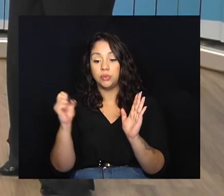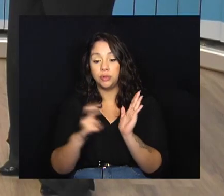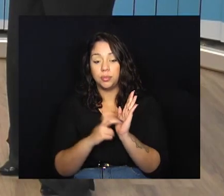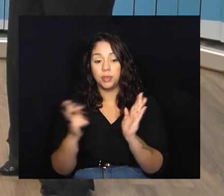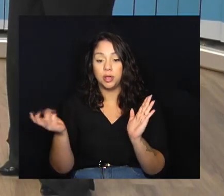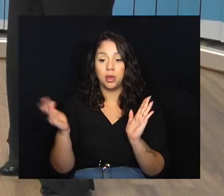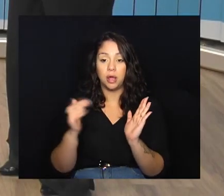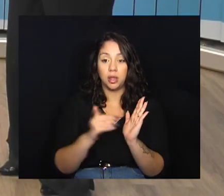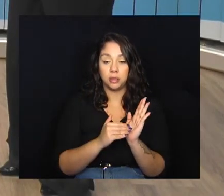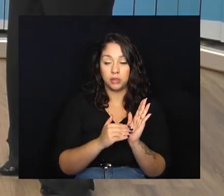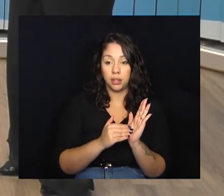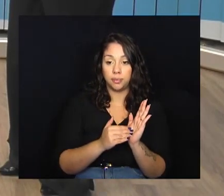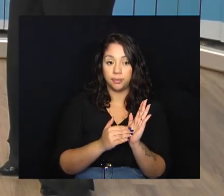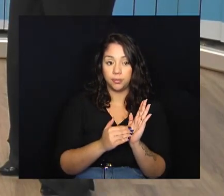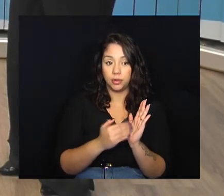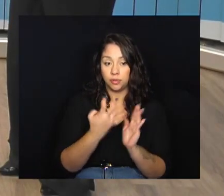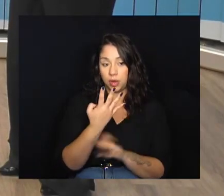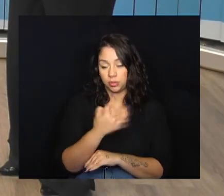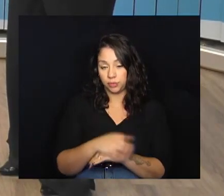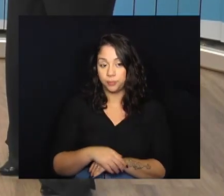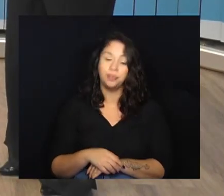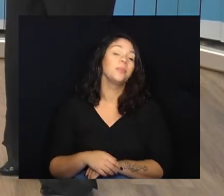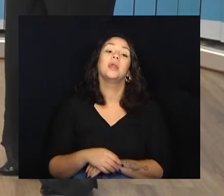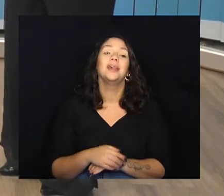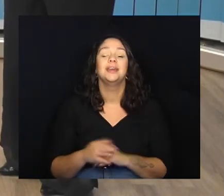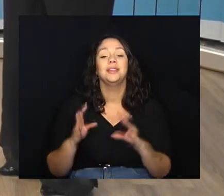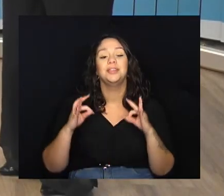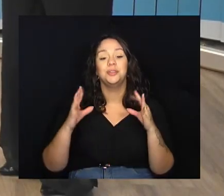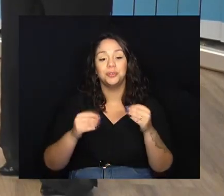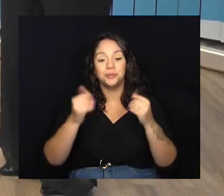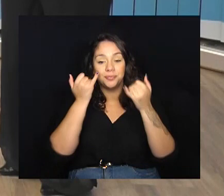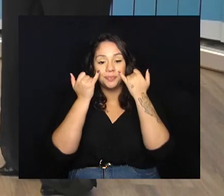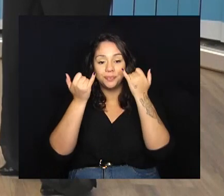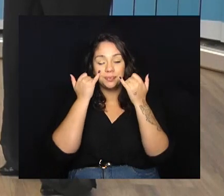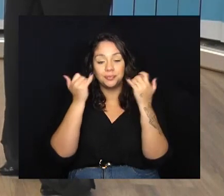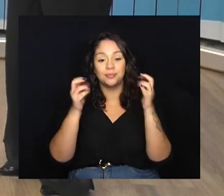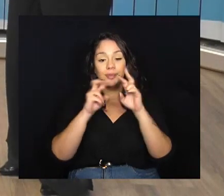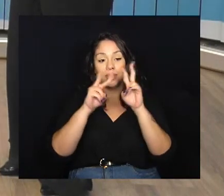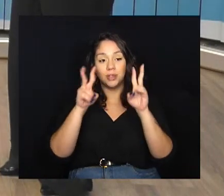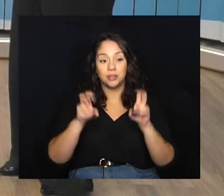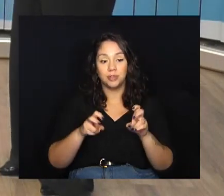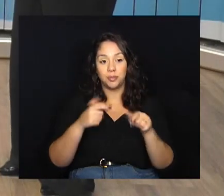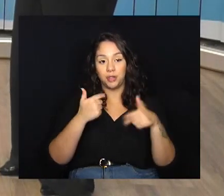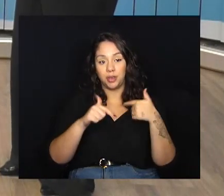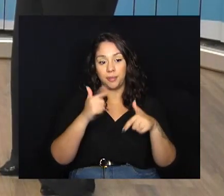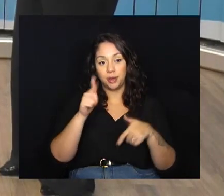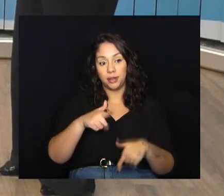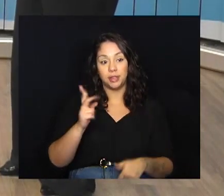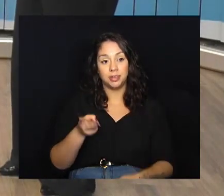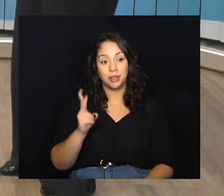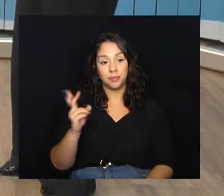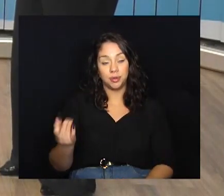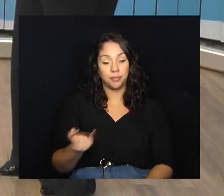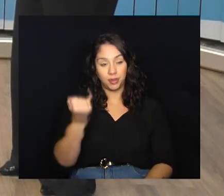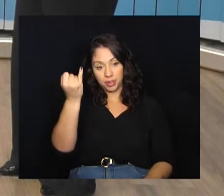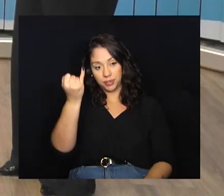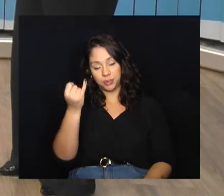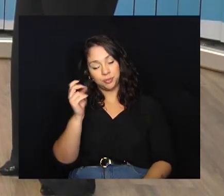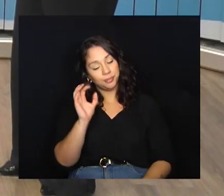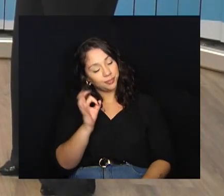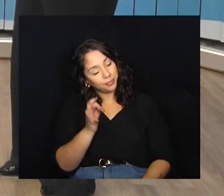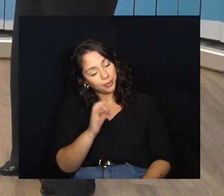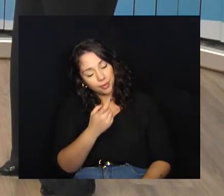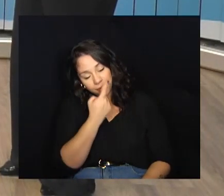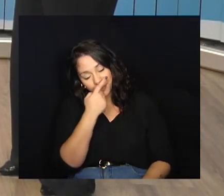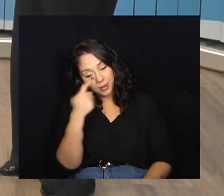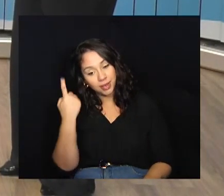atualizadas então aqui no Câmara total segunda-feira sobre emprego que é sempre importante falar sobre isso não é nem abrir